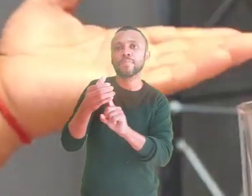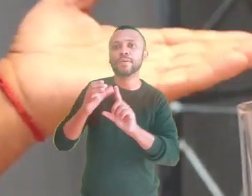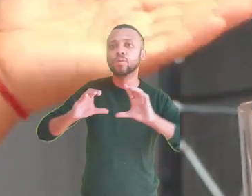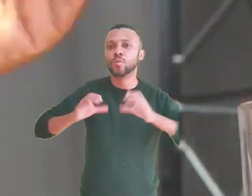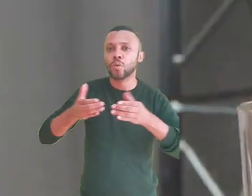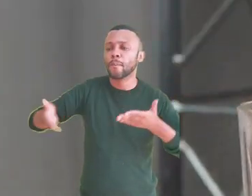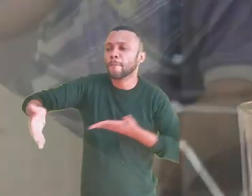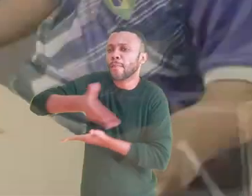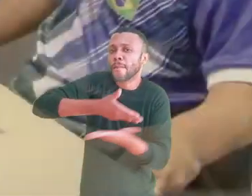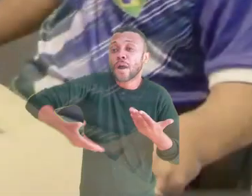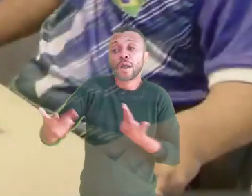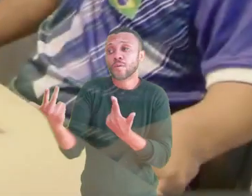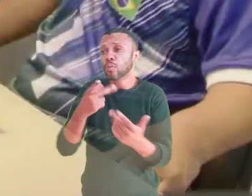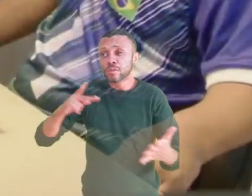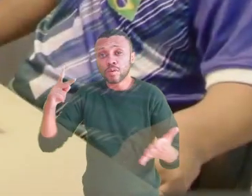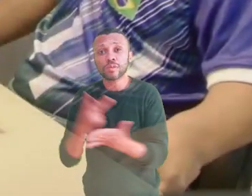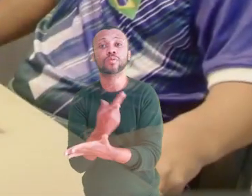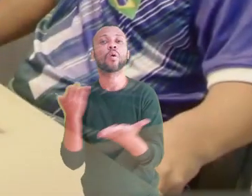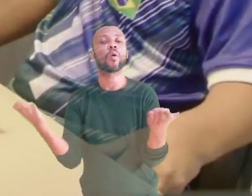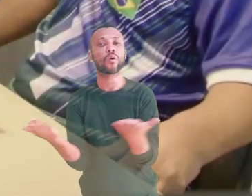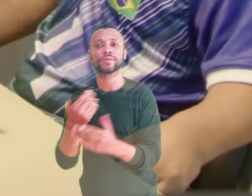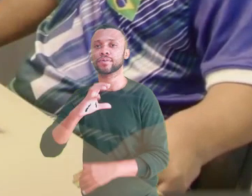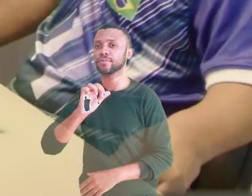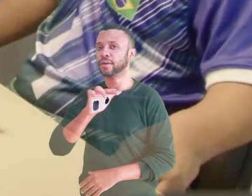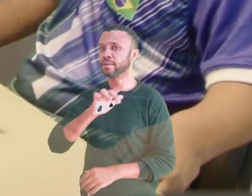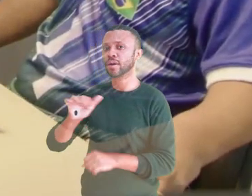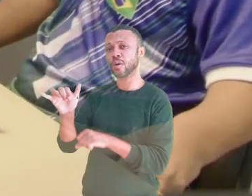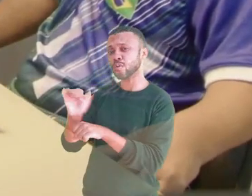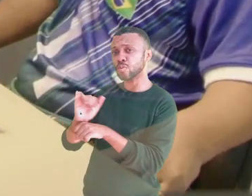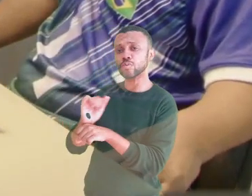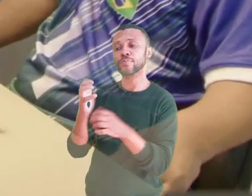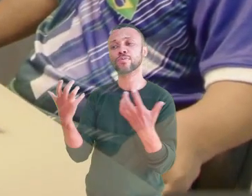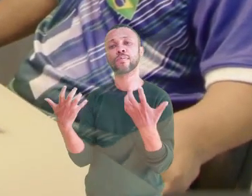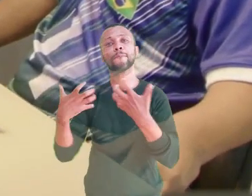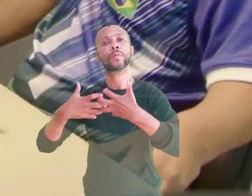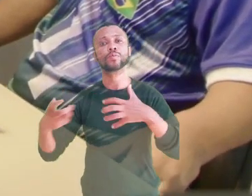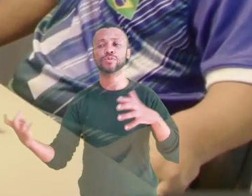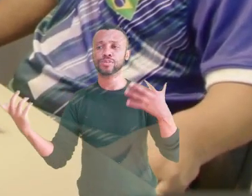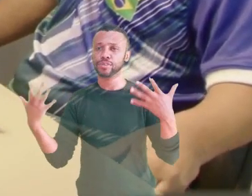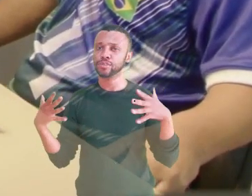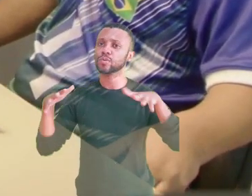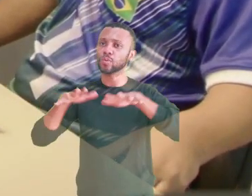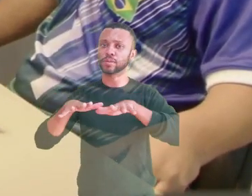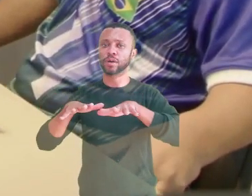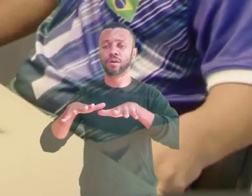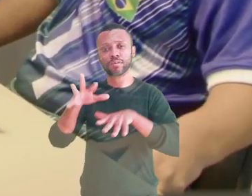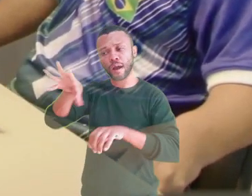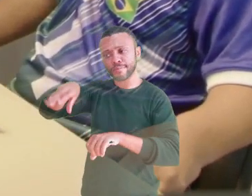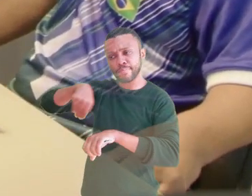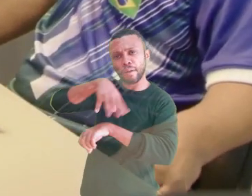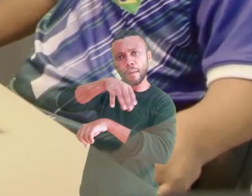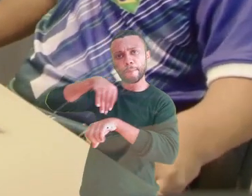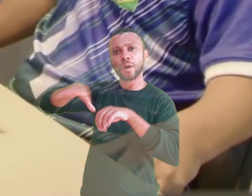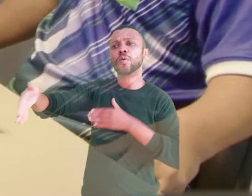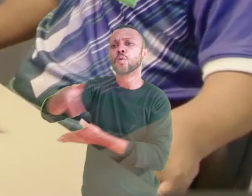que a gente está fazendo aqui no Multi-Inclusão. Exatamente, para passar para as pessoas dentro de casa. Então, compartilha. Porque ao compartilhar, mais